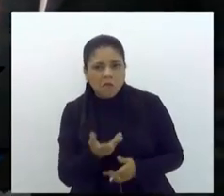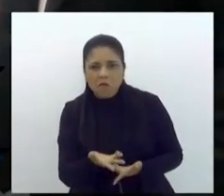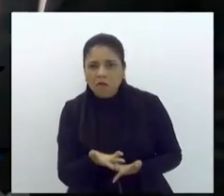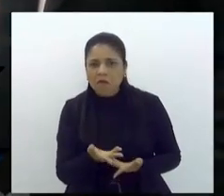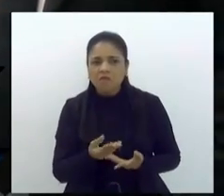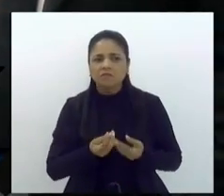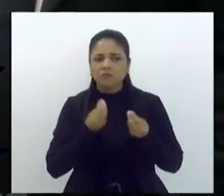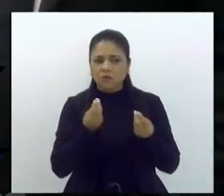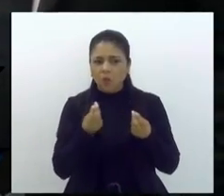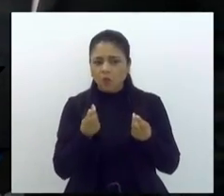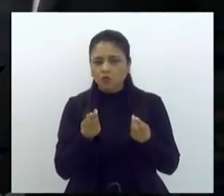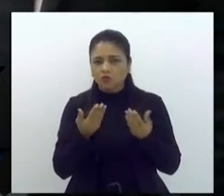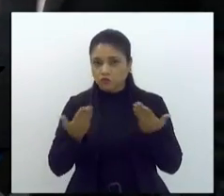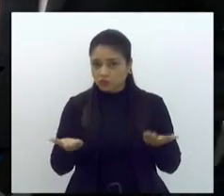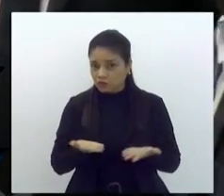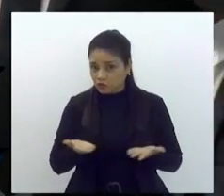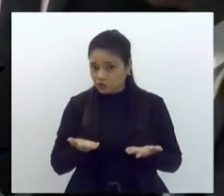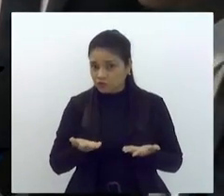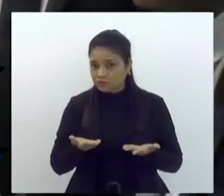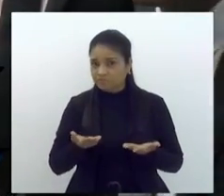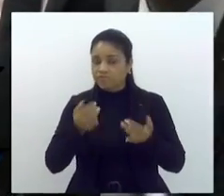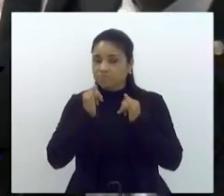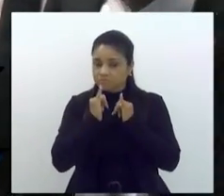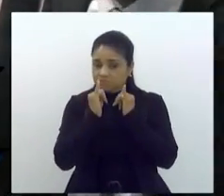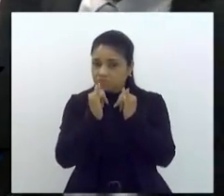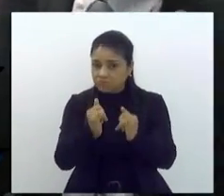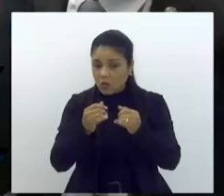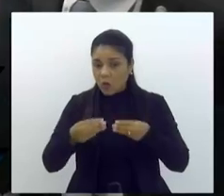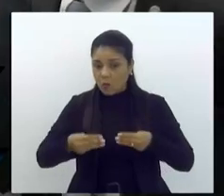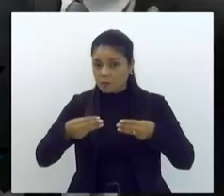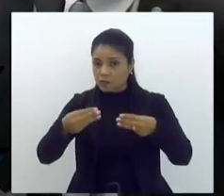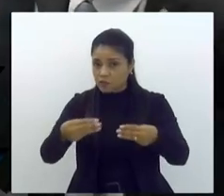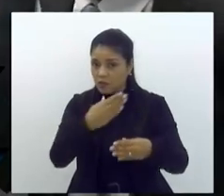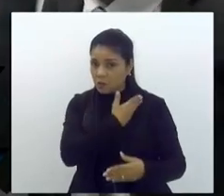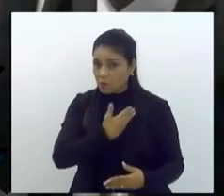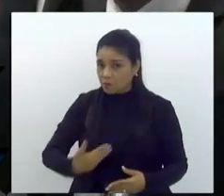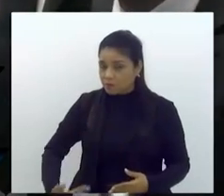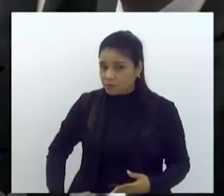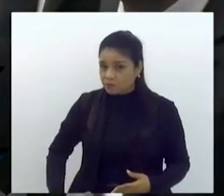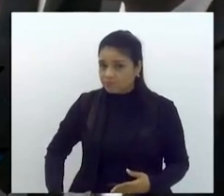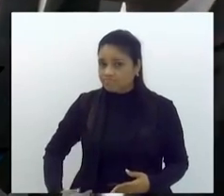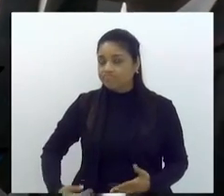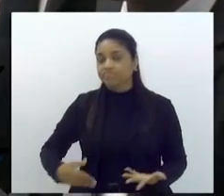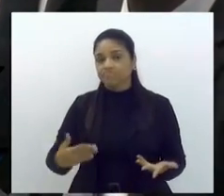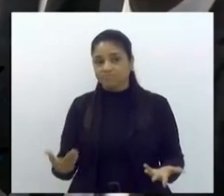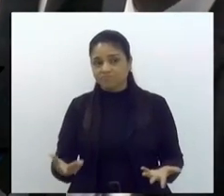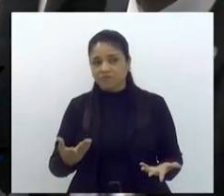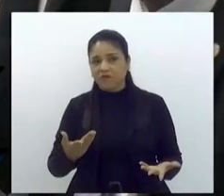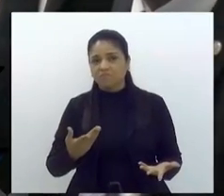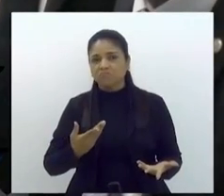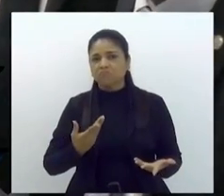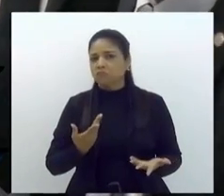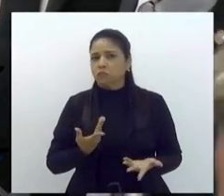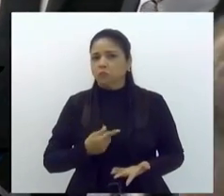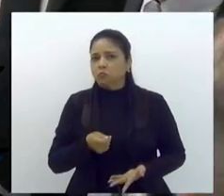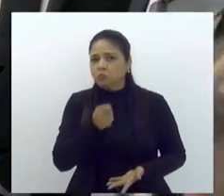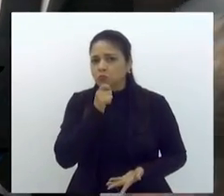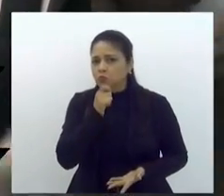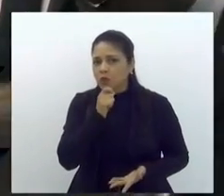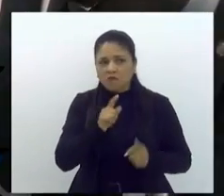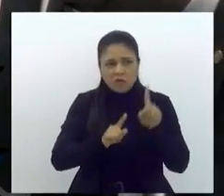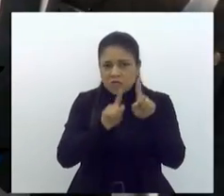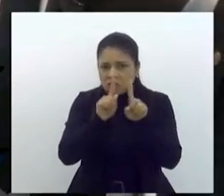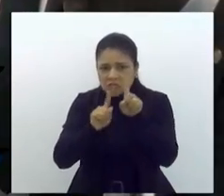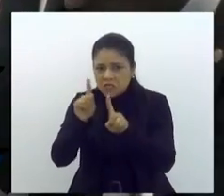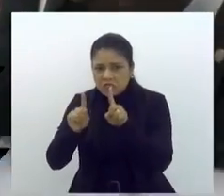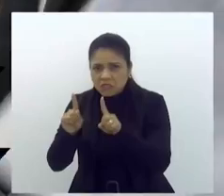ao Ministério Público essas revelações porque houve dispensa de licitação porque a